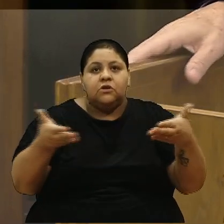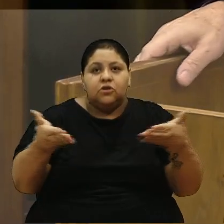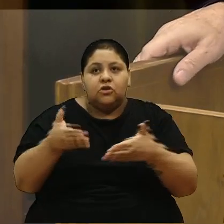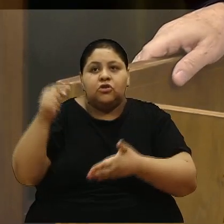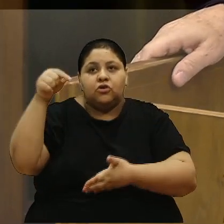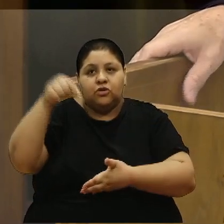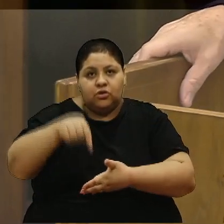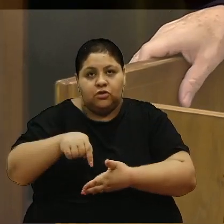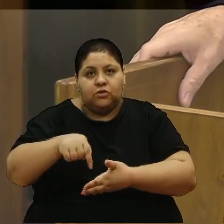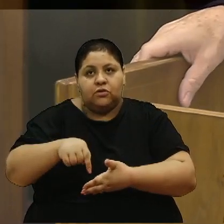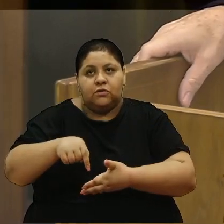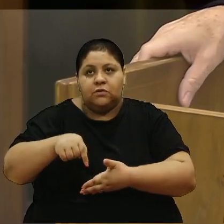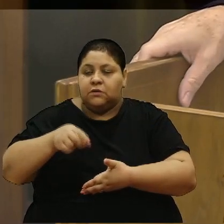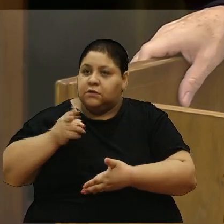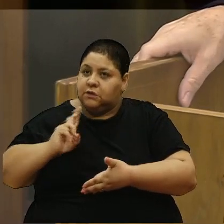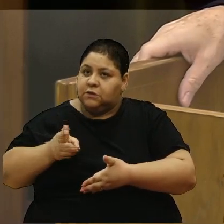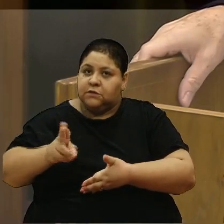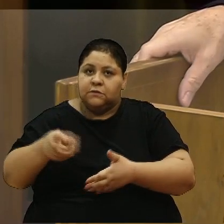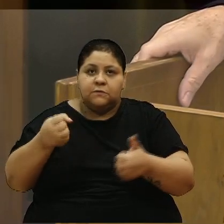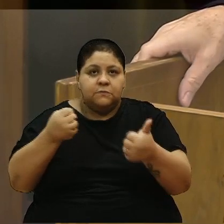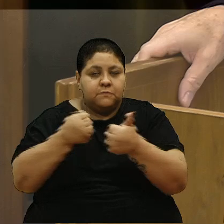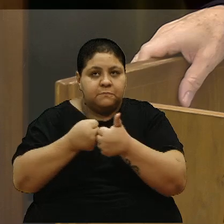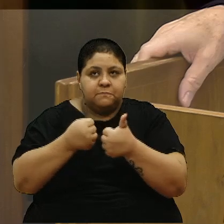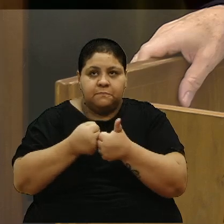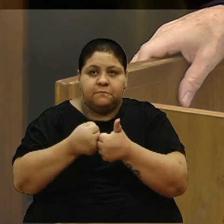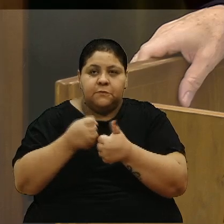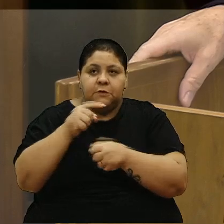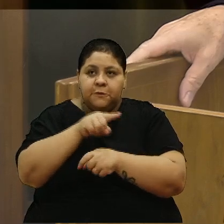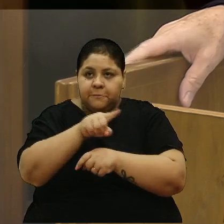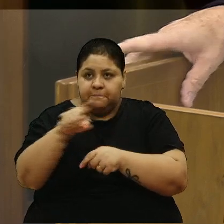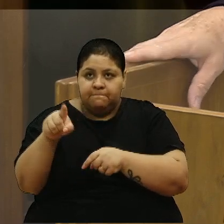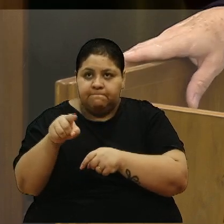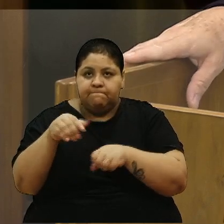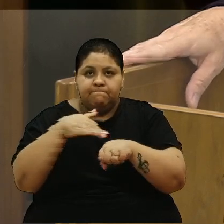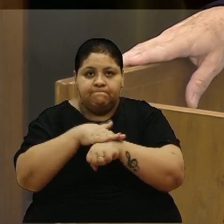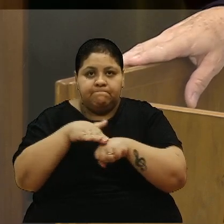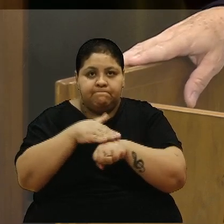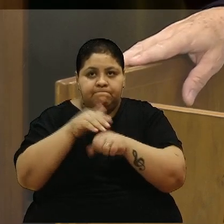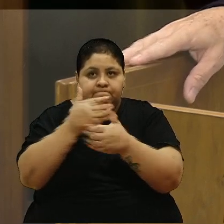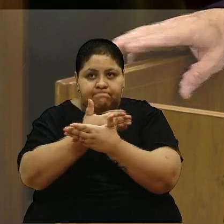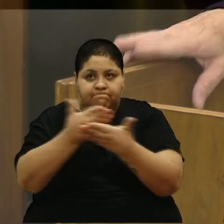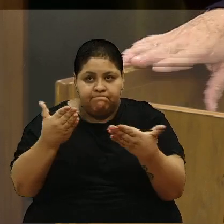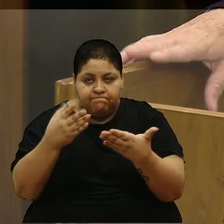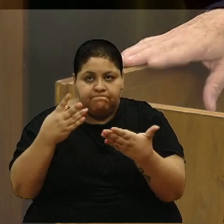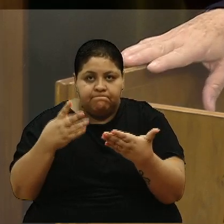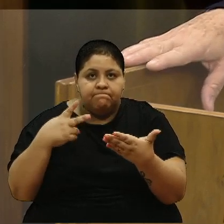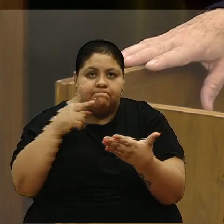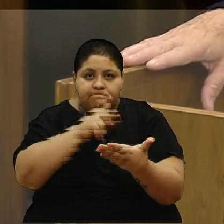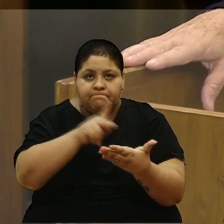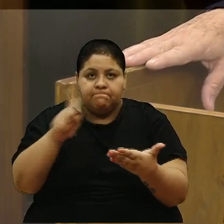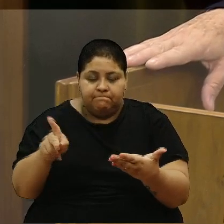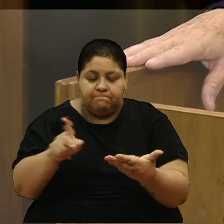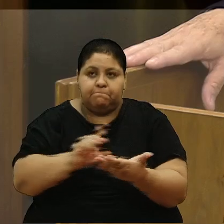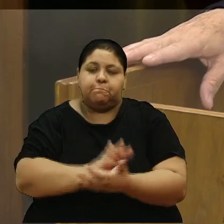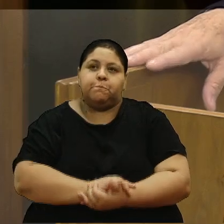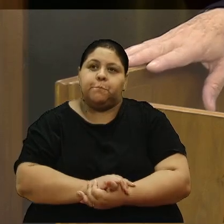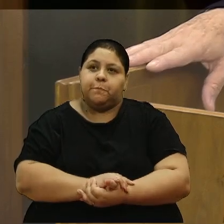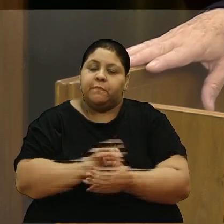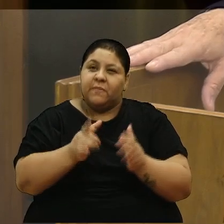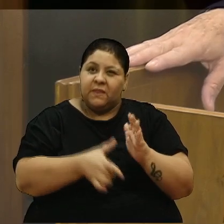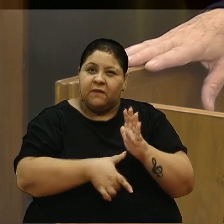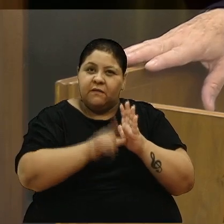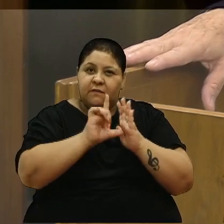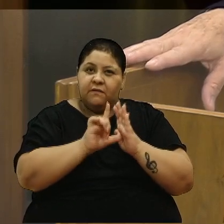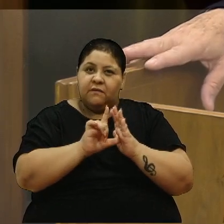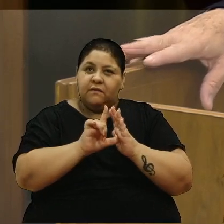ficaremos aqui o tempo necessário para reflexão, debate e conversa com os senhores e senhoras professores. E, antes de mais